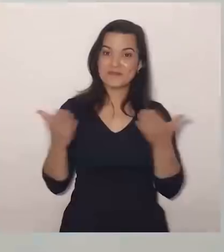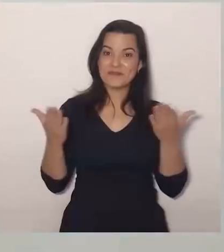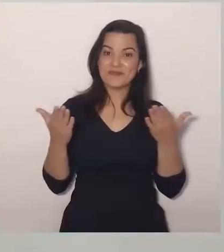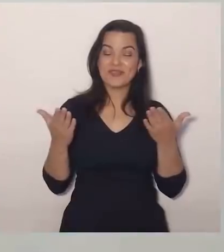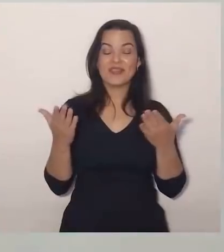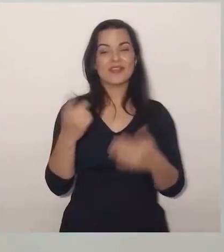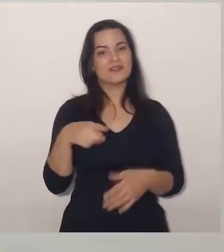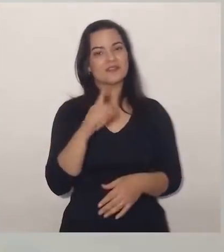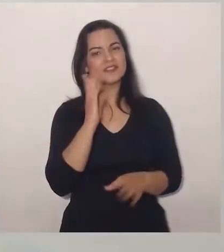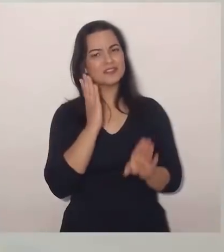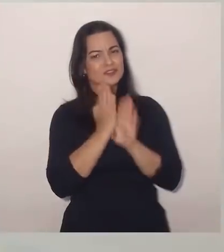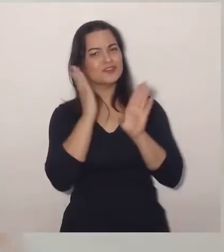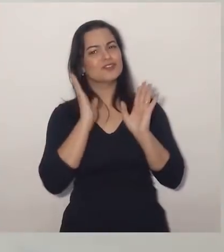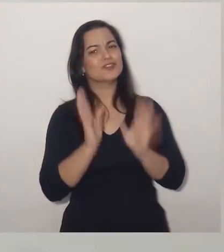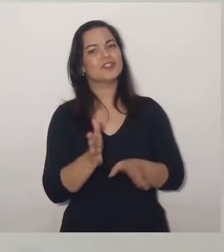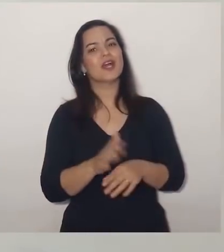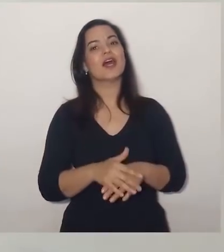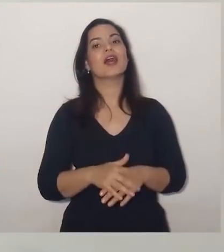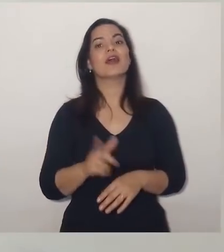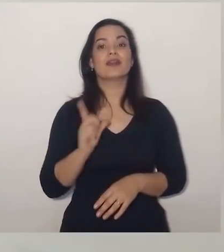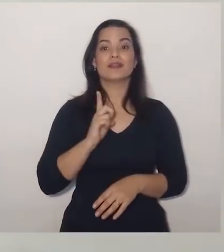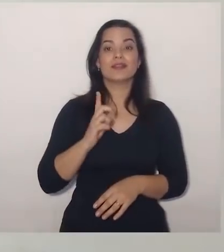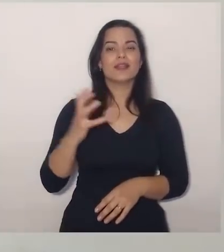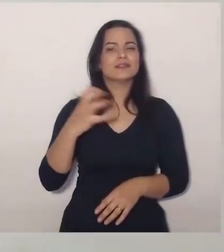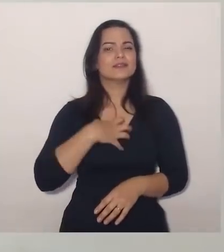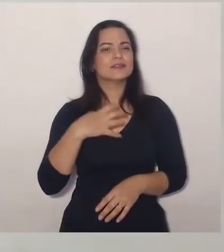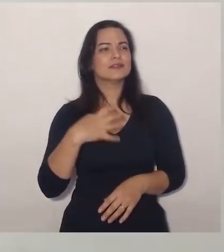Então, agora que você já descobriu que nós temos